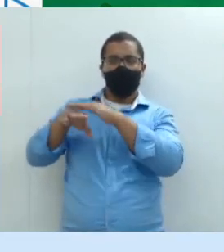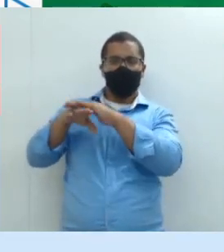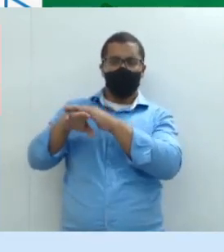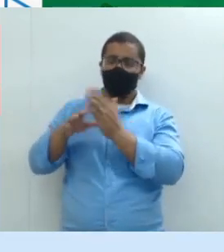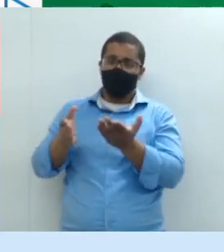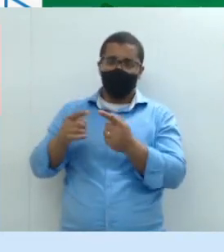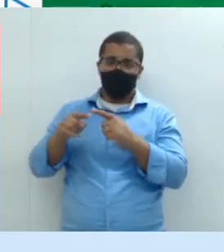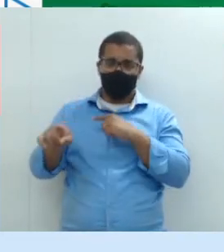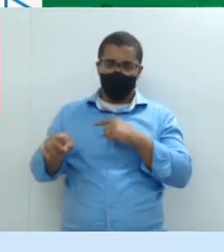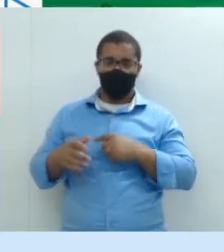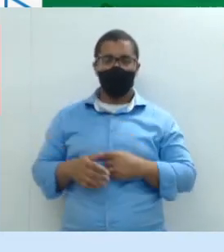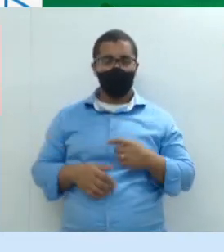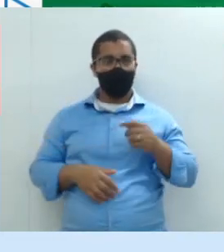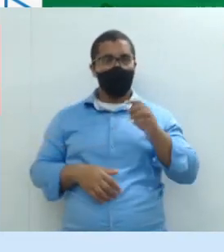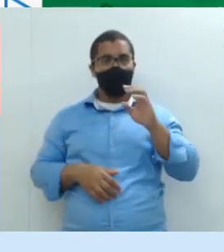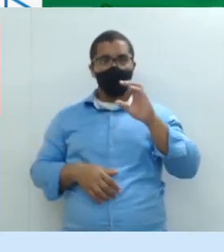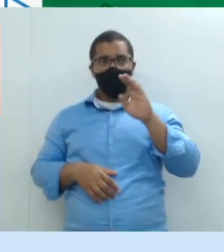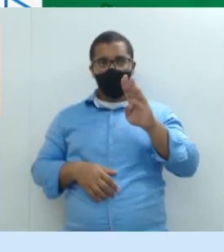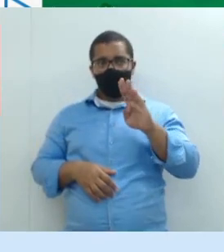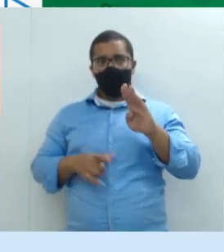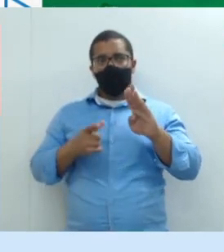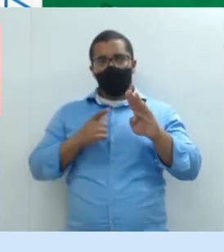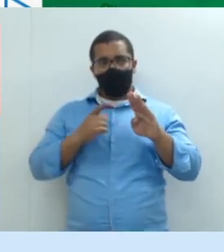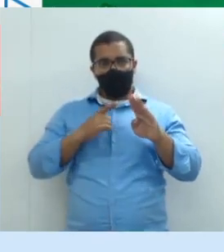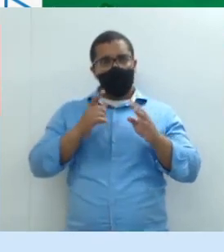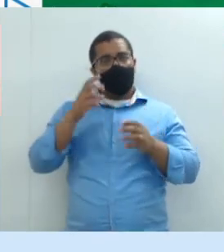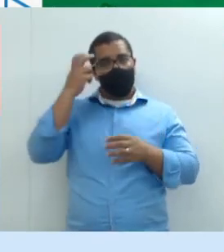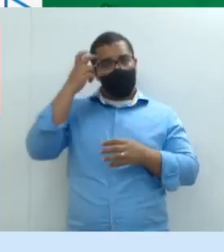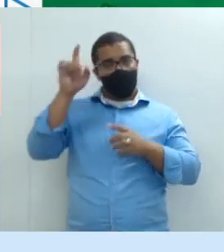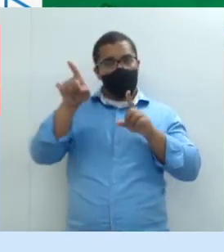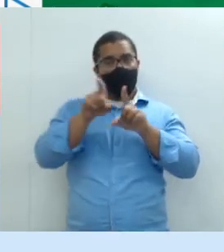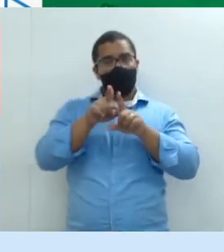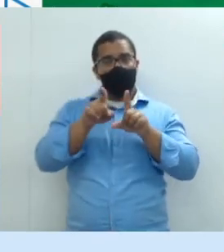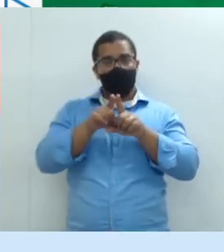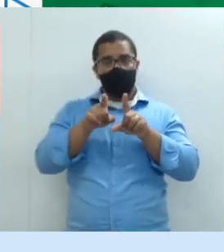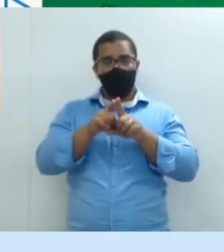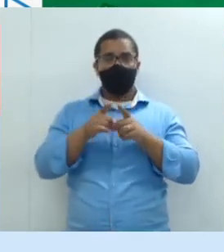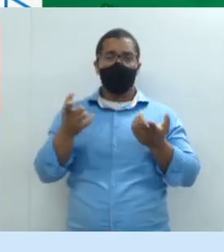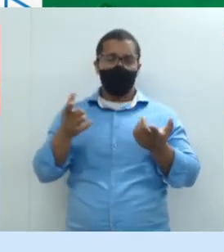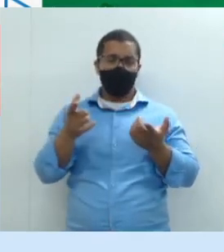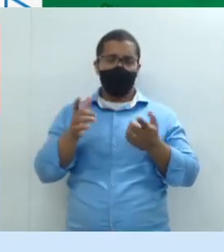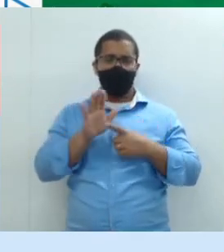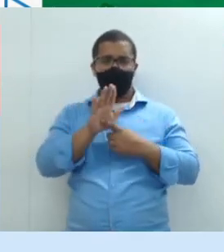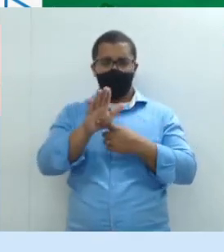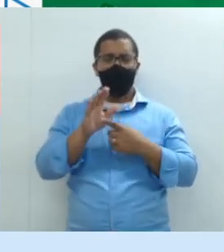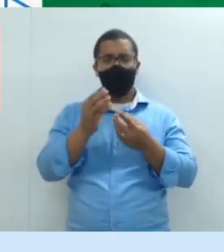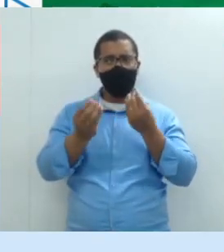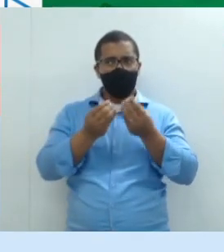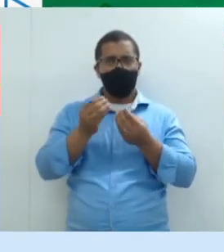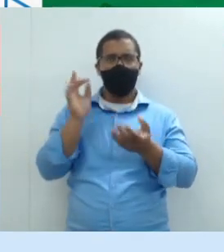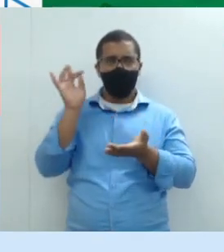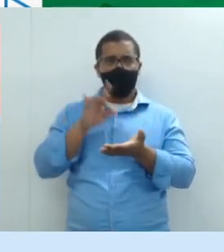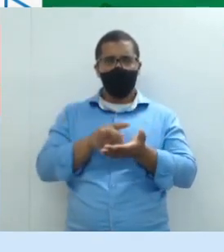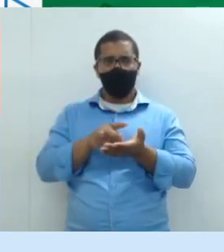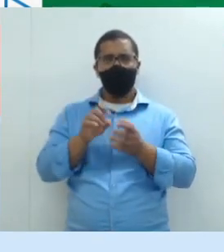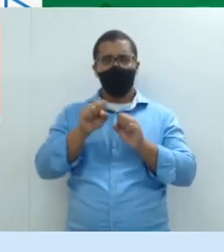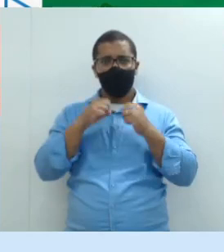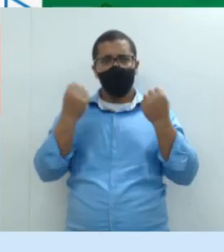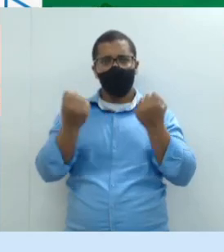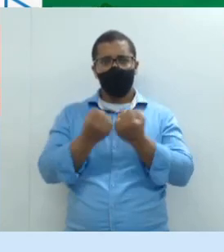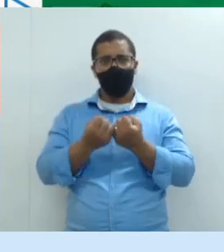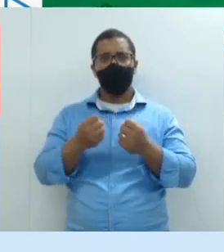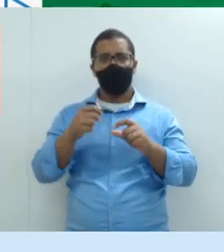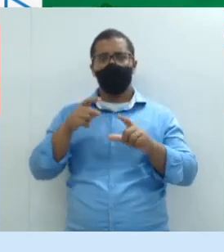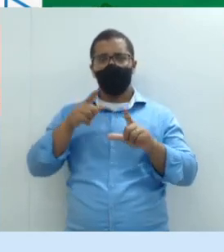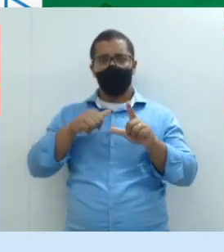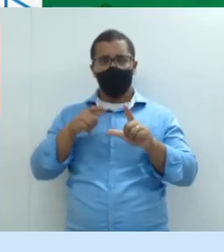o monopólio da cultura tinha também o monopólio da interpretação da realidade social. Cara, Certamente, né? A gente já pode aqui, de alguma